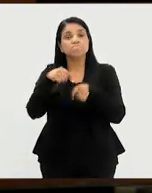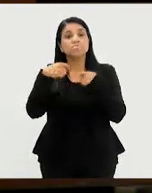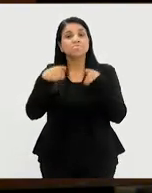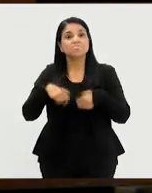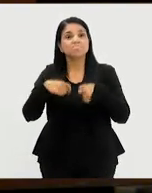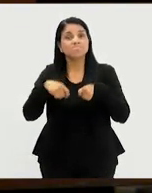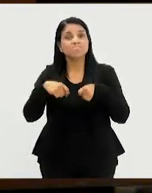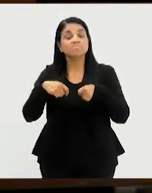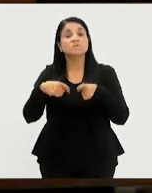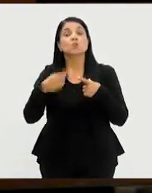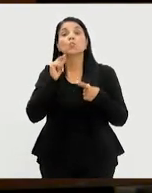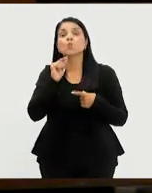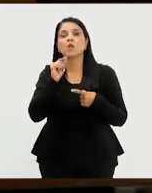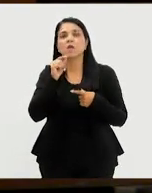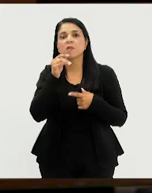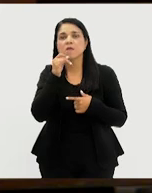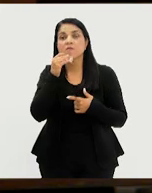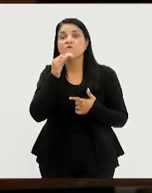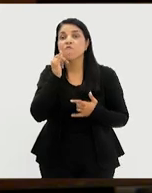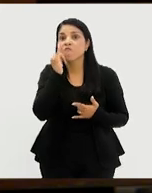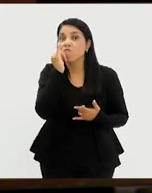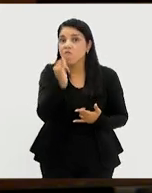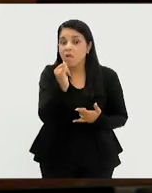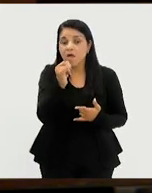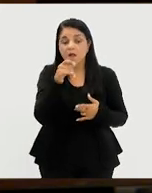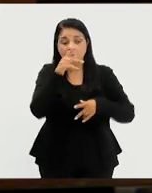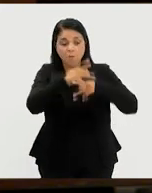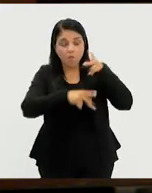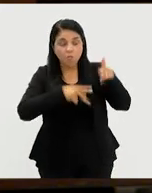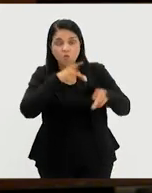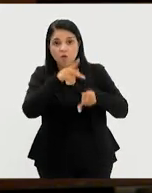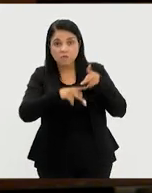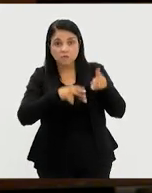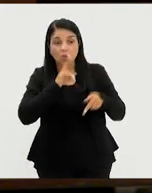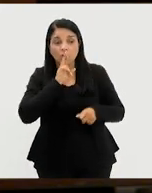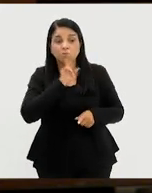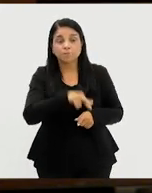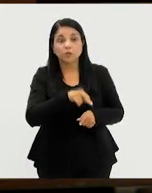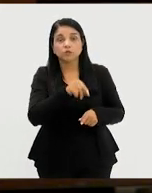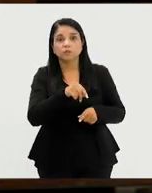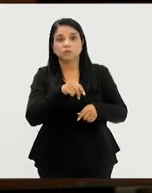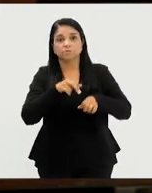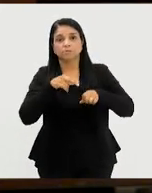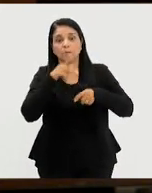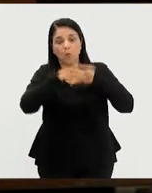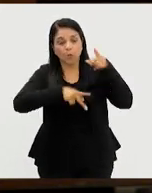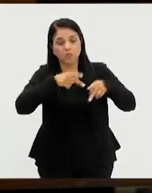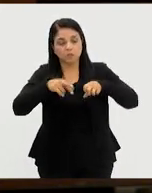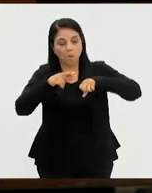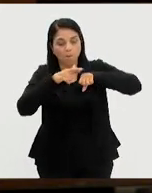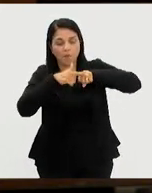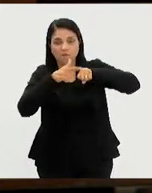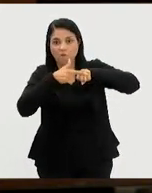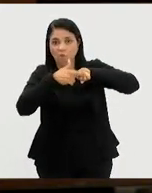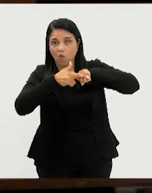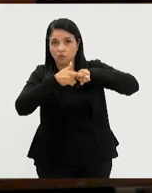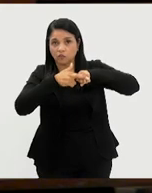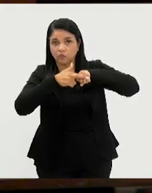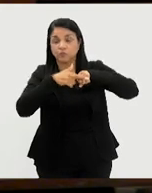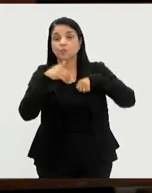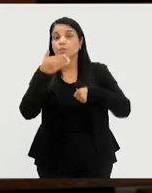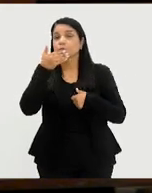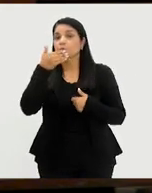satisfações à população dos de Bel for roso e Óbvio peço ao Ministério